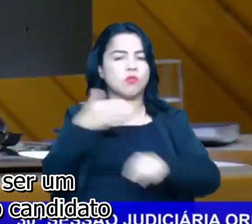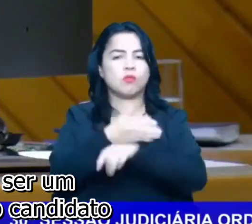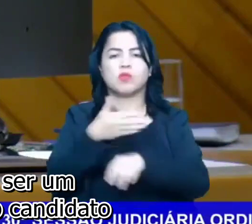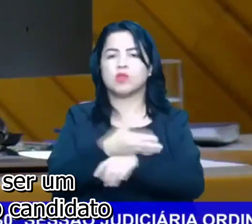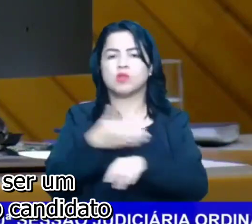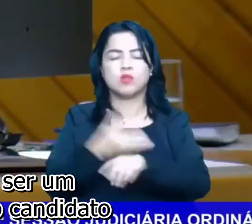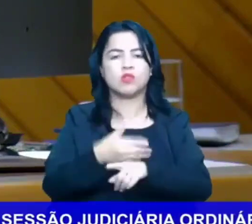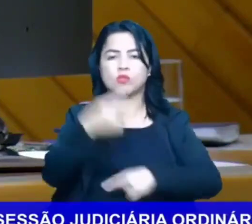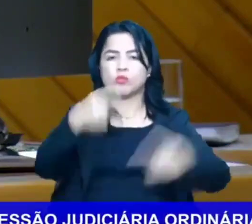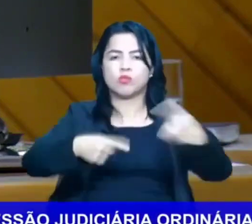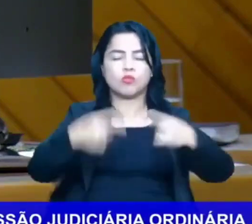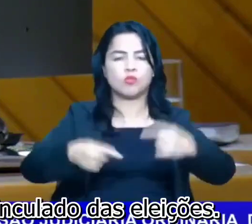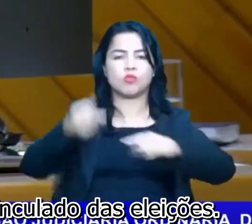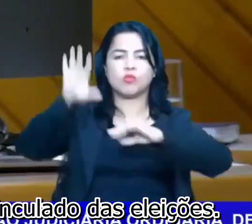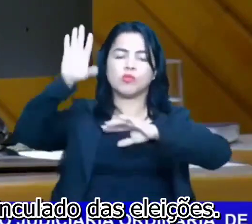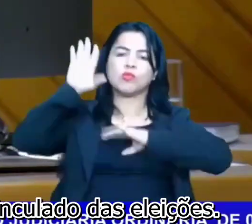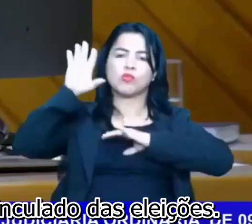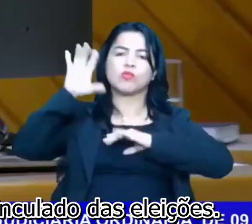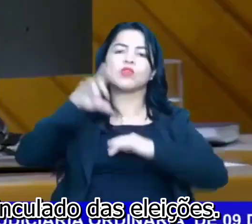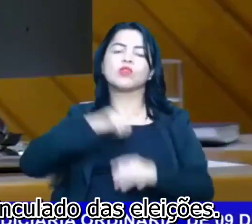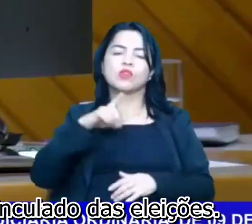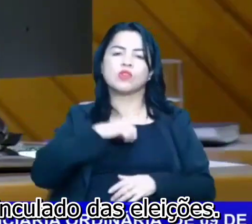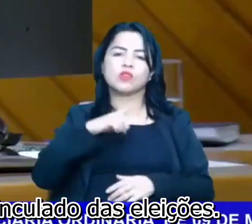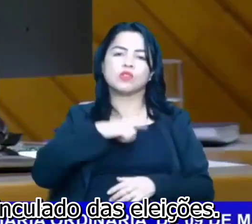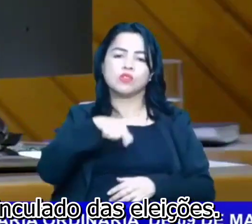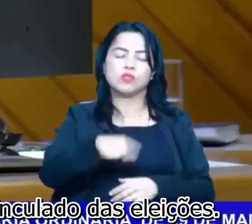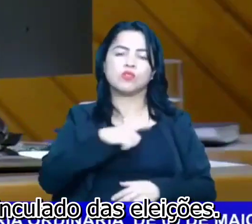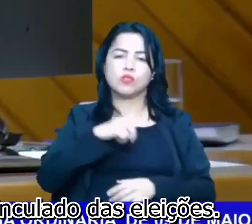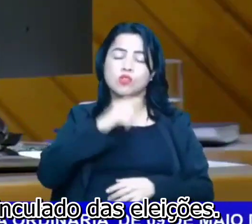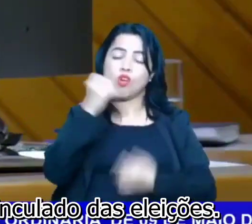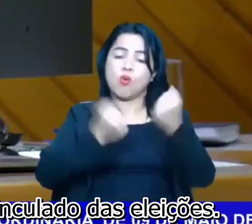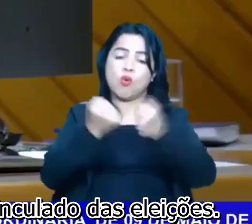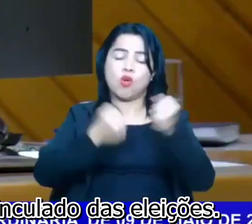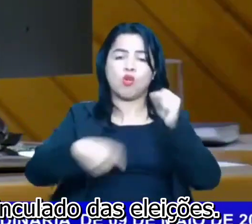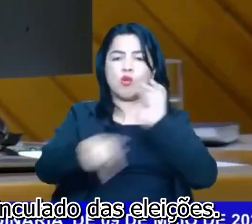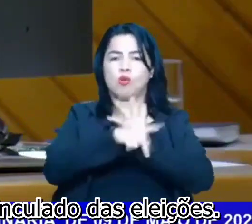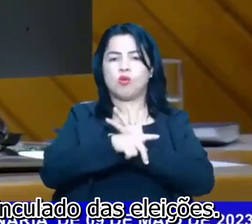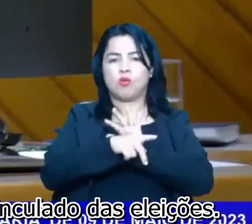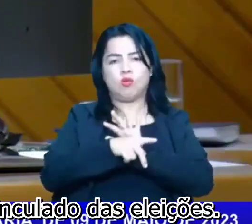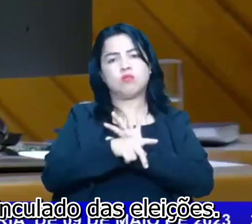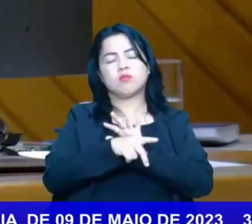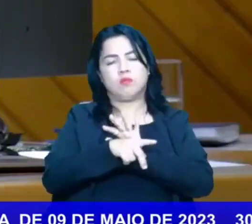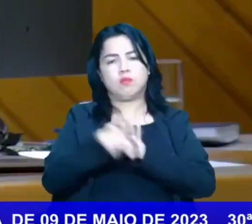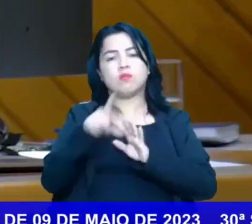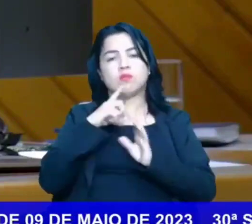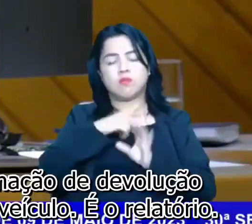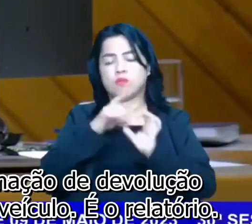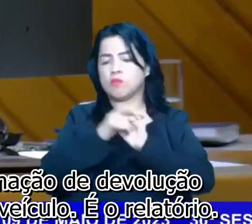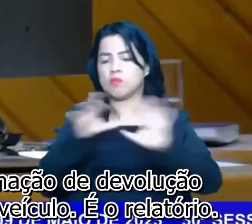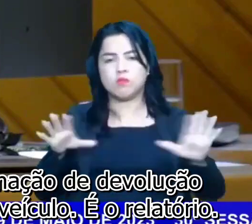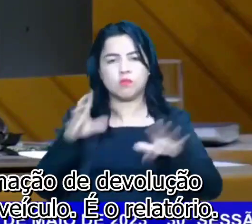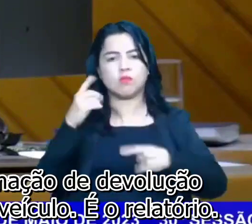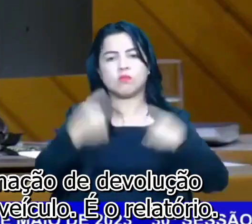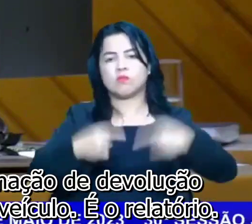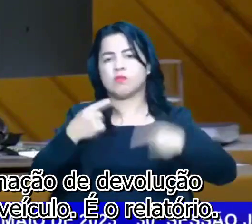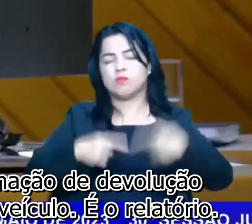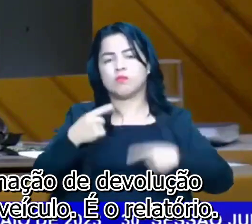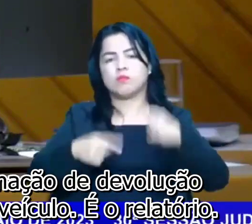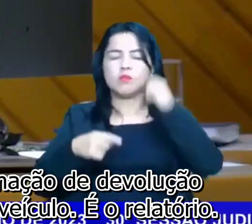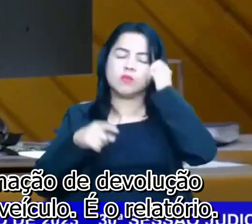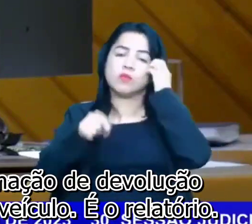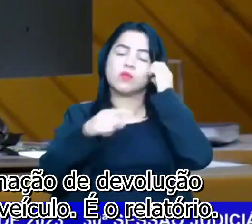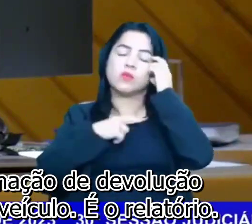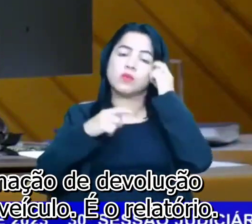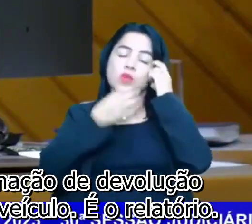participação política do candidato e passa a constituir meio de transporte pessoal e desvinculado das eleições. Ao final, opinou